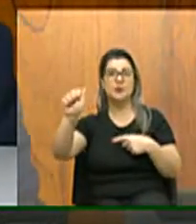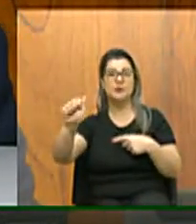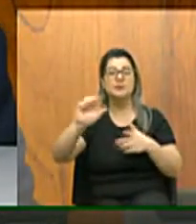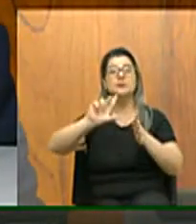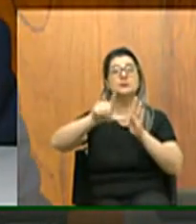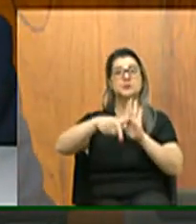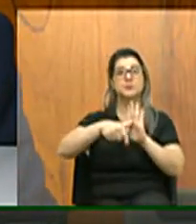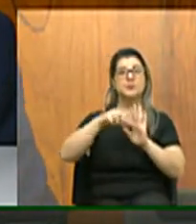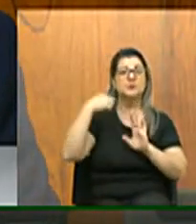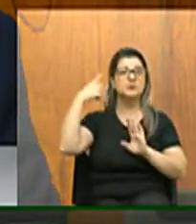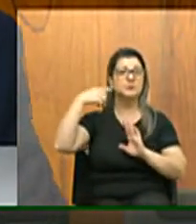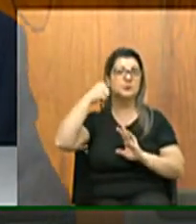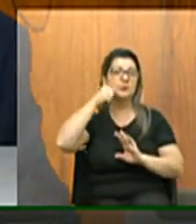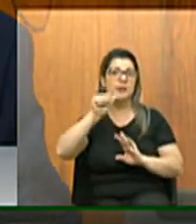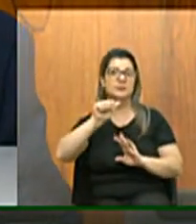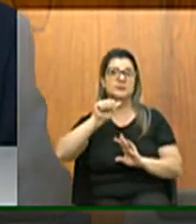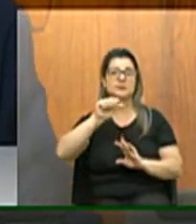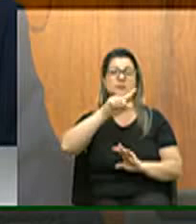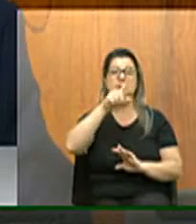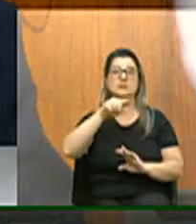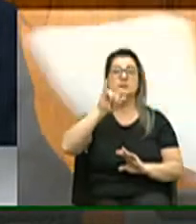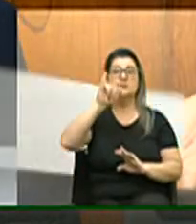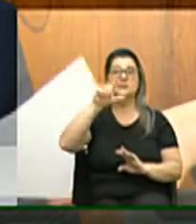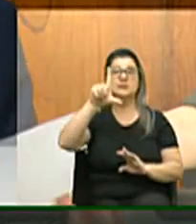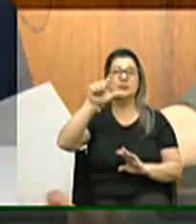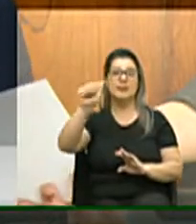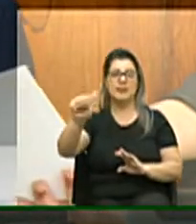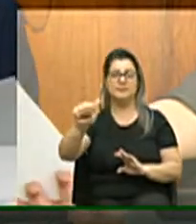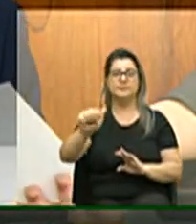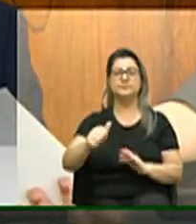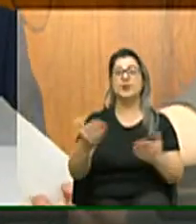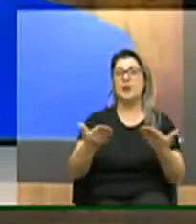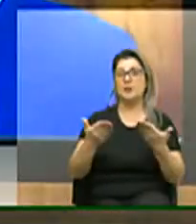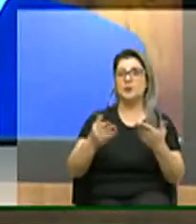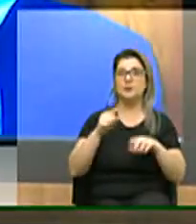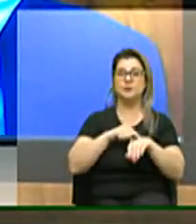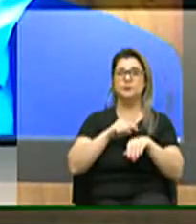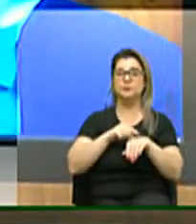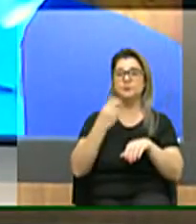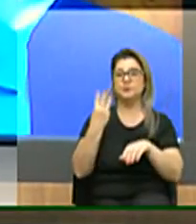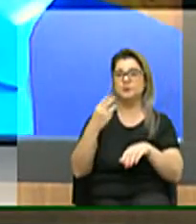Etembach. Deputado Sérgio Turra, a palavra está à sua disposição pelo tempo regimental de 3 minutos.